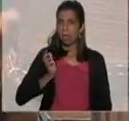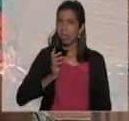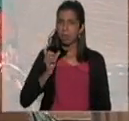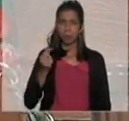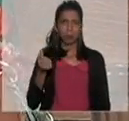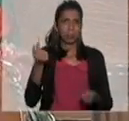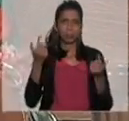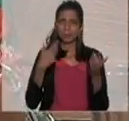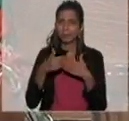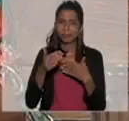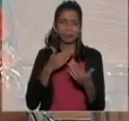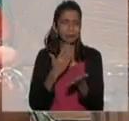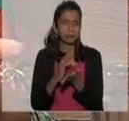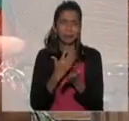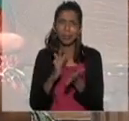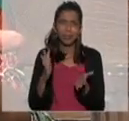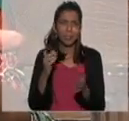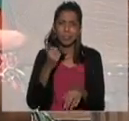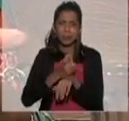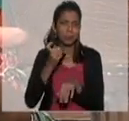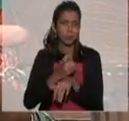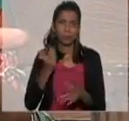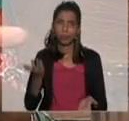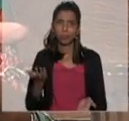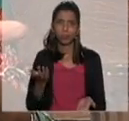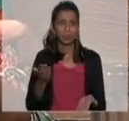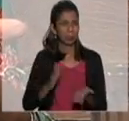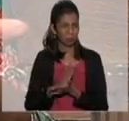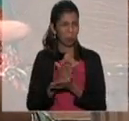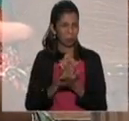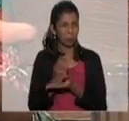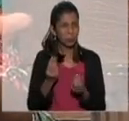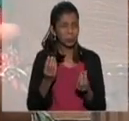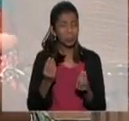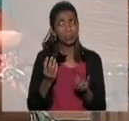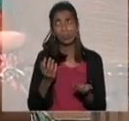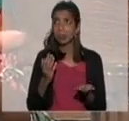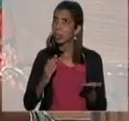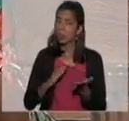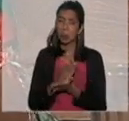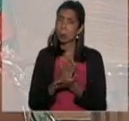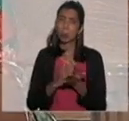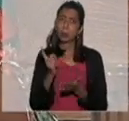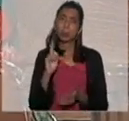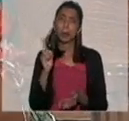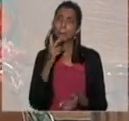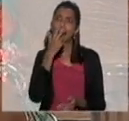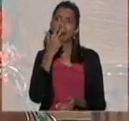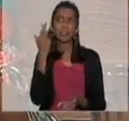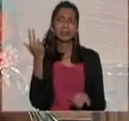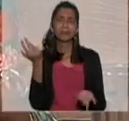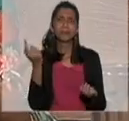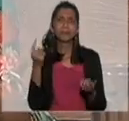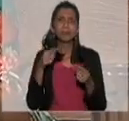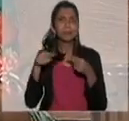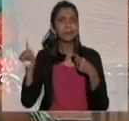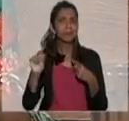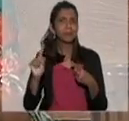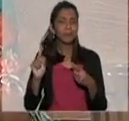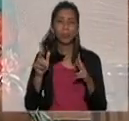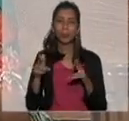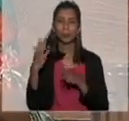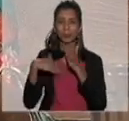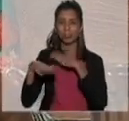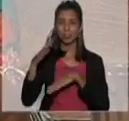rica esse era um comentário completamente idiota né isso te incomodou muito né não me incomodou não eu não não fazia sentido era a mesma coisa